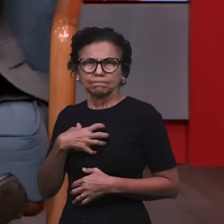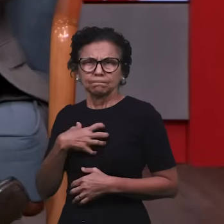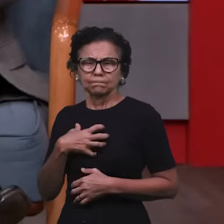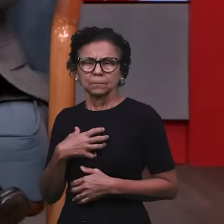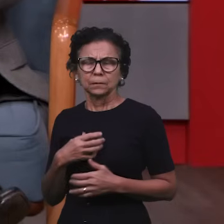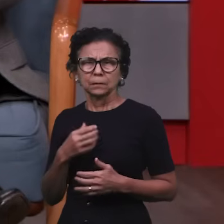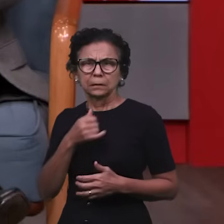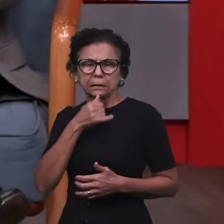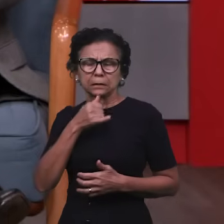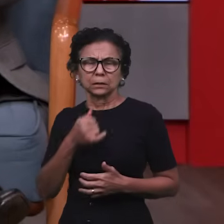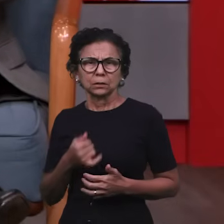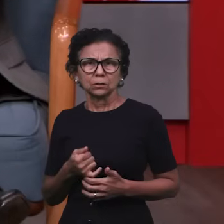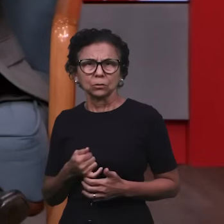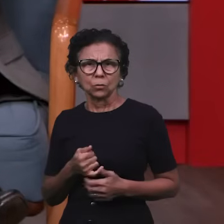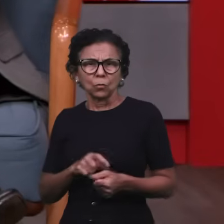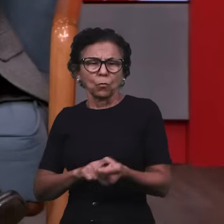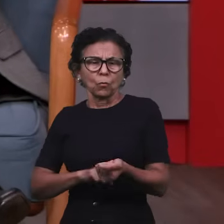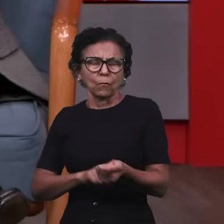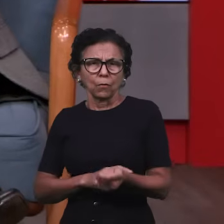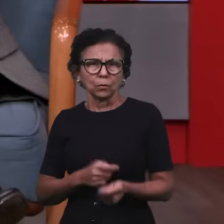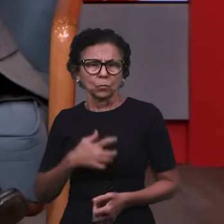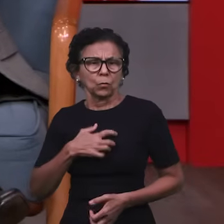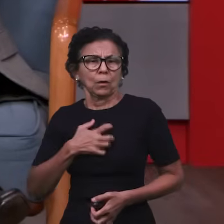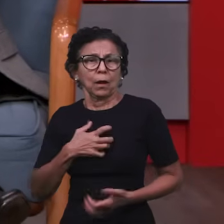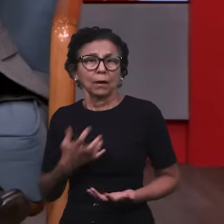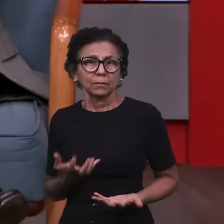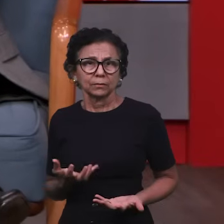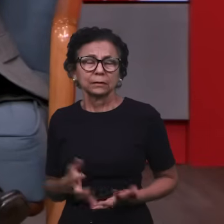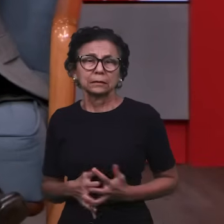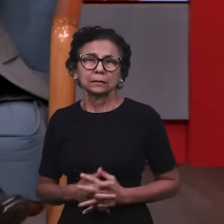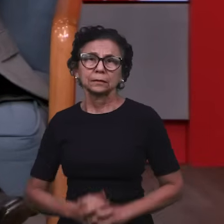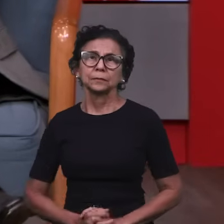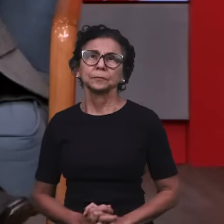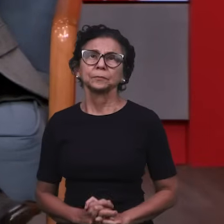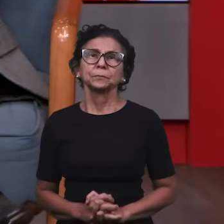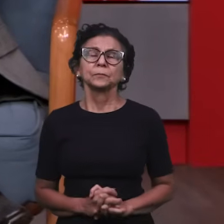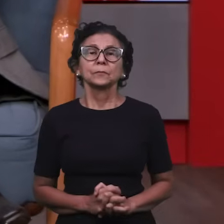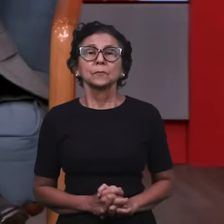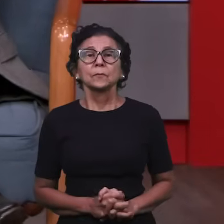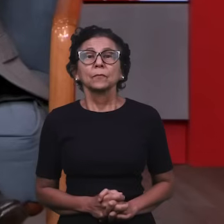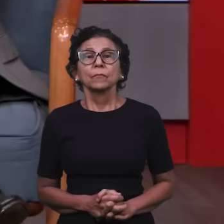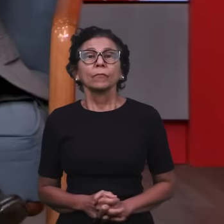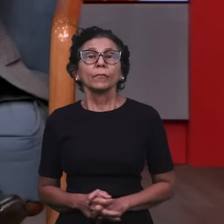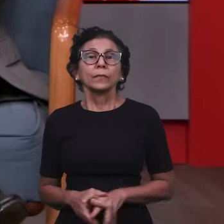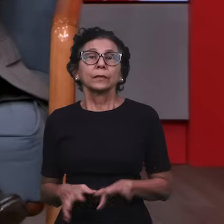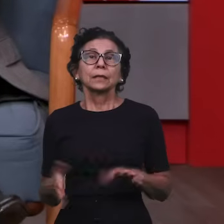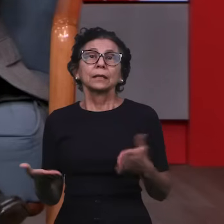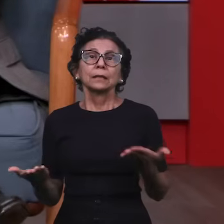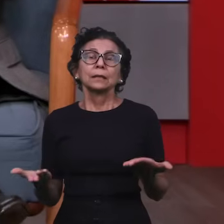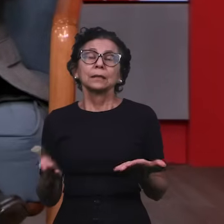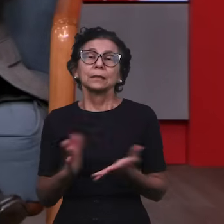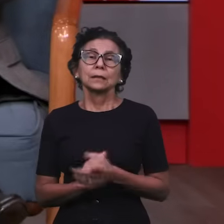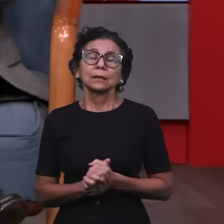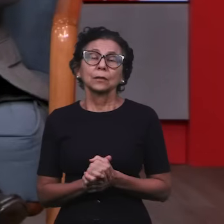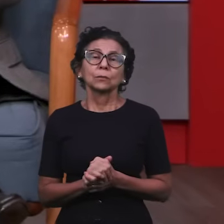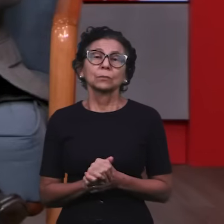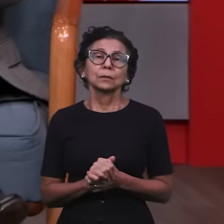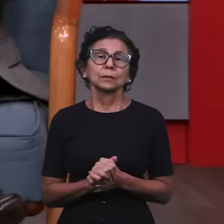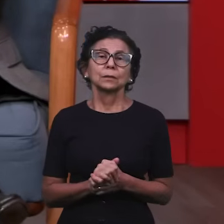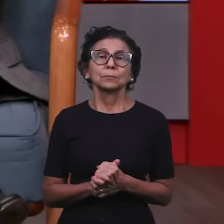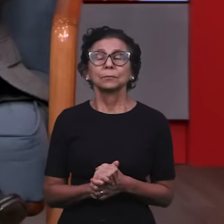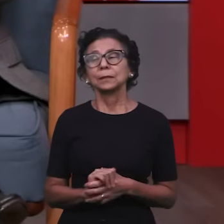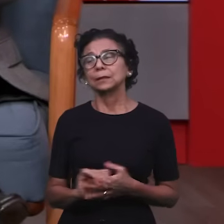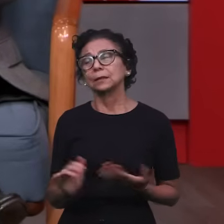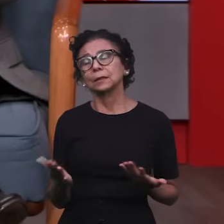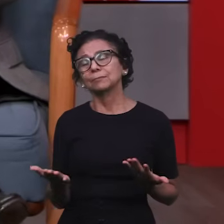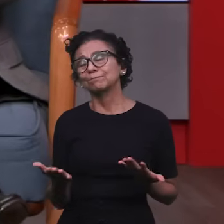Não adianta você entrar. É a mesma coisa quando você vai falar sobre sábado, a pessoa se envolveu com aquilo sábado e tudo, não, ele